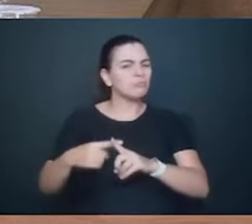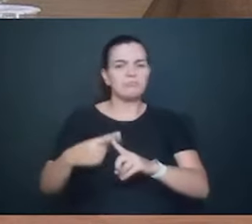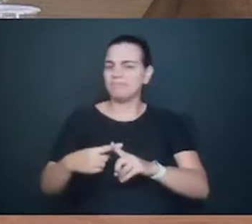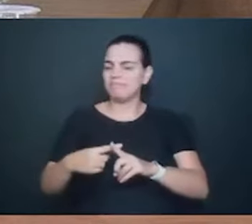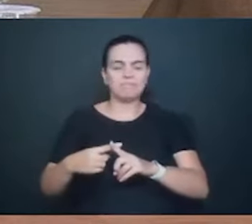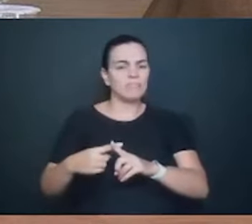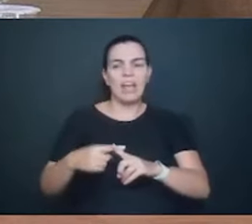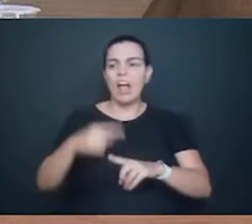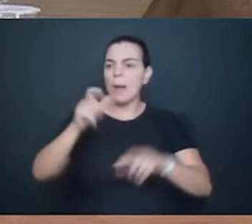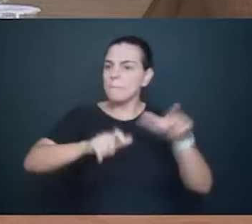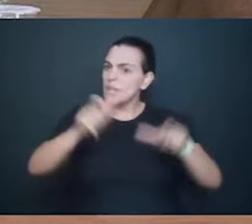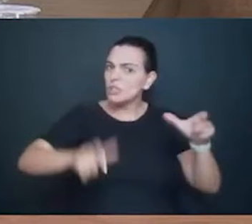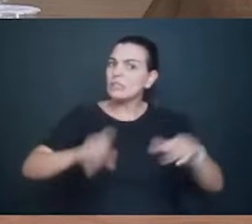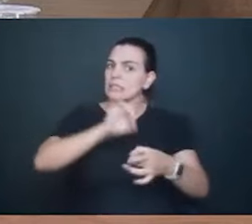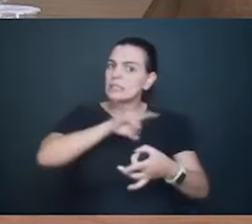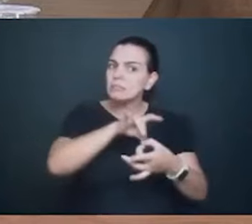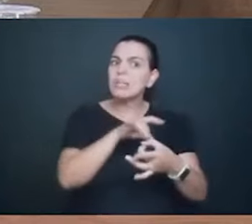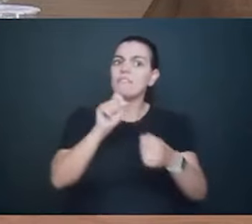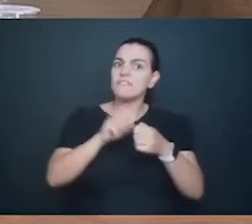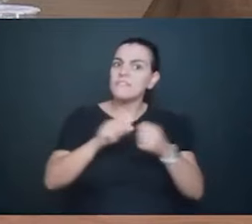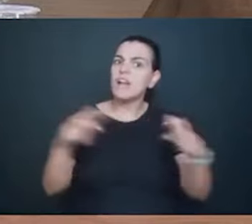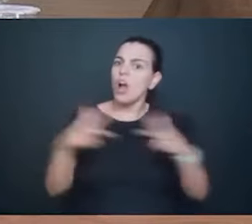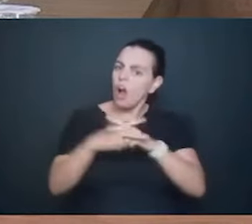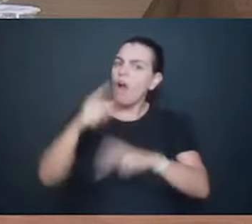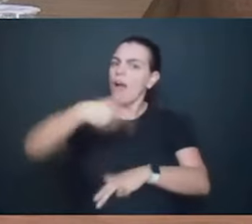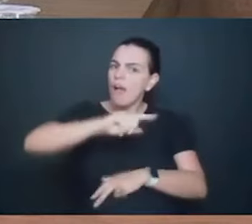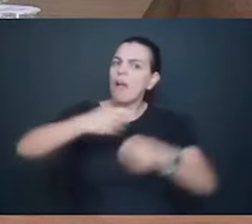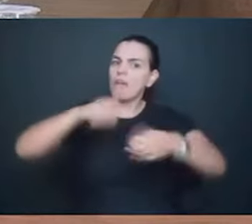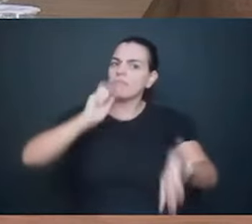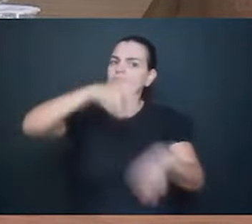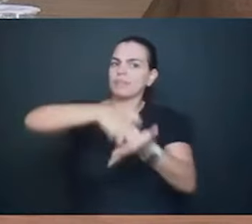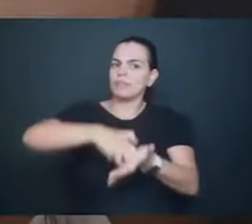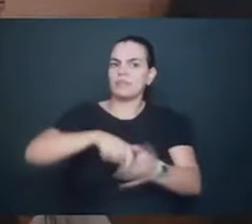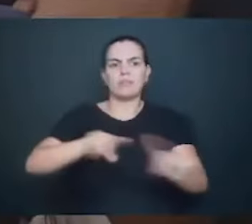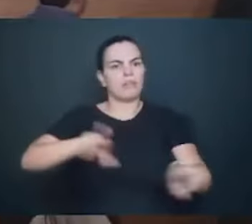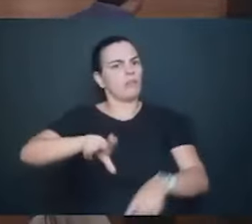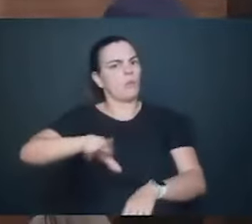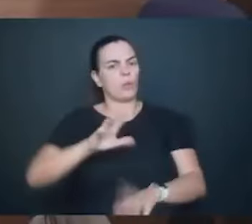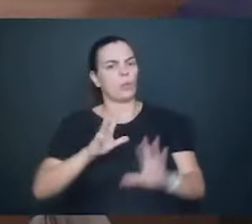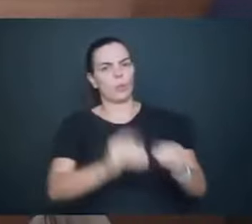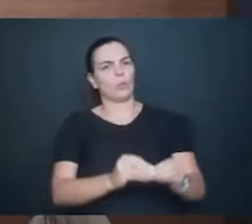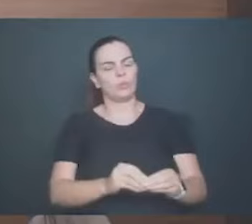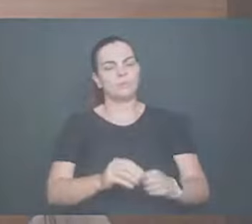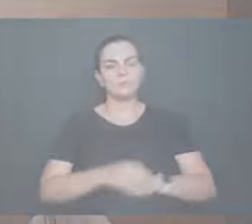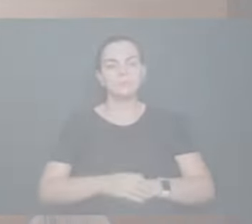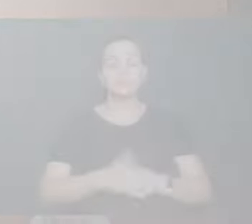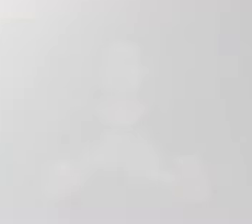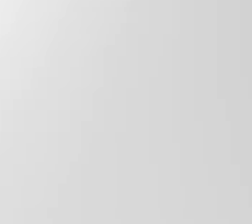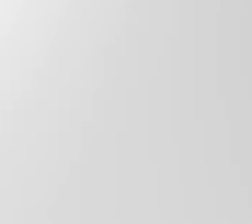cometeram vandalismo, brigaram, sejam punidas. Então, presidente, fica registrado o meu repúdio. Muito obrigado. Obrigado, vereador Noriceto.